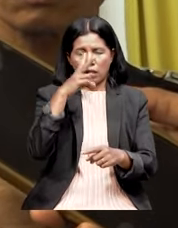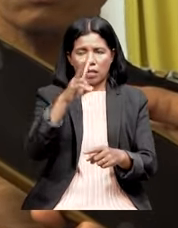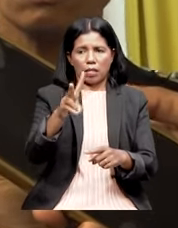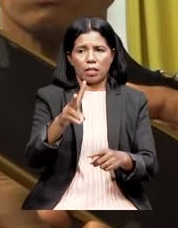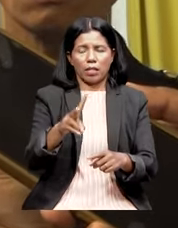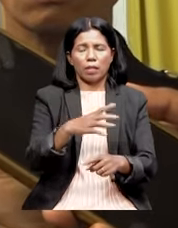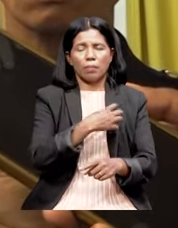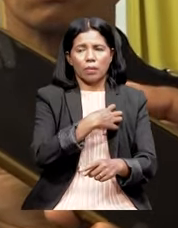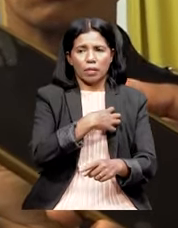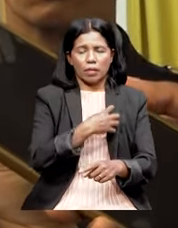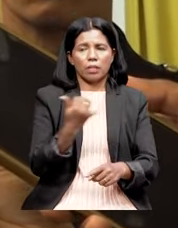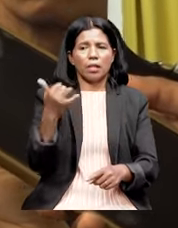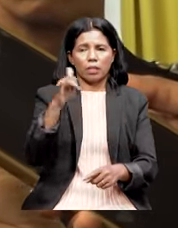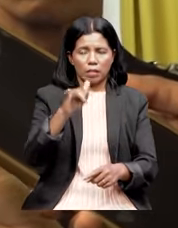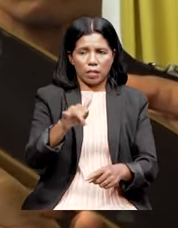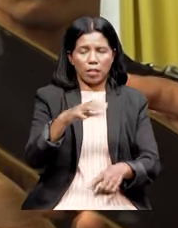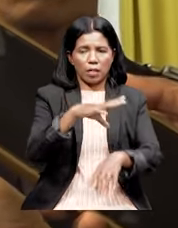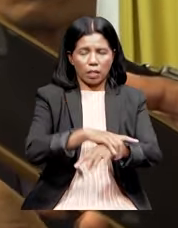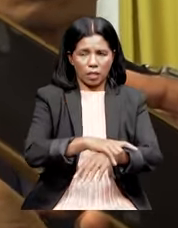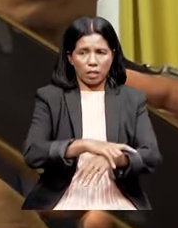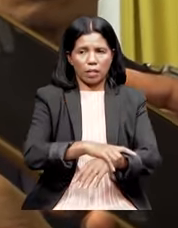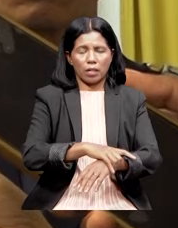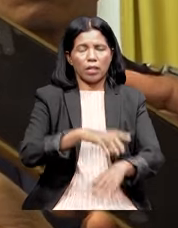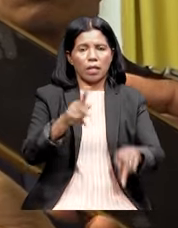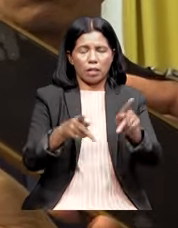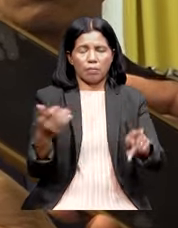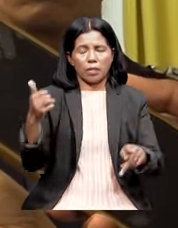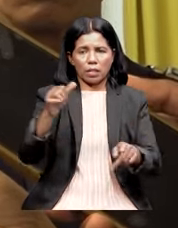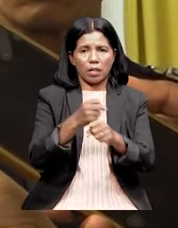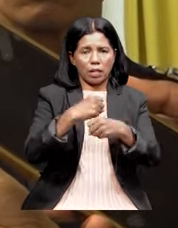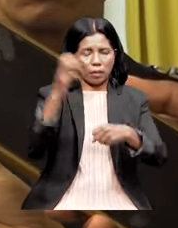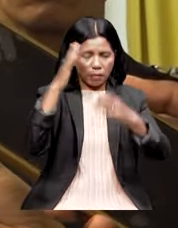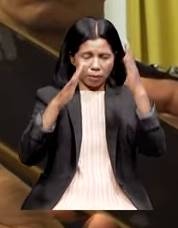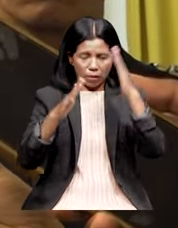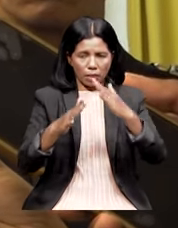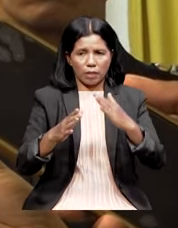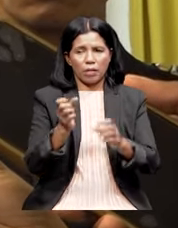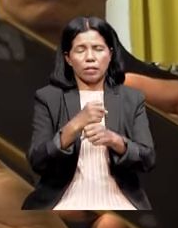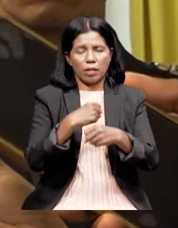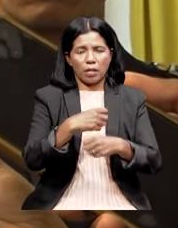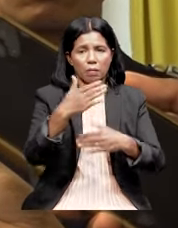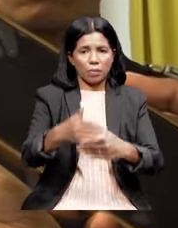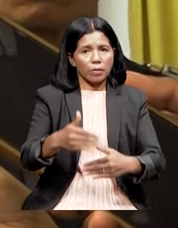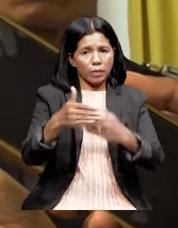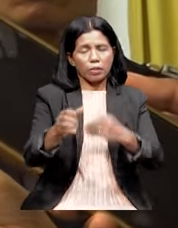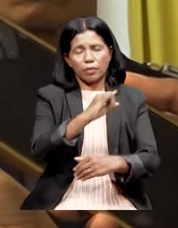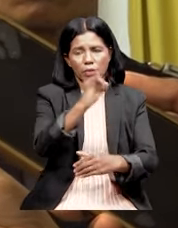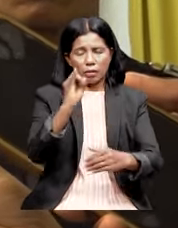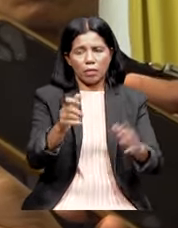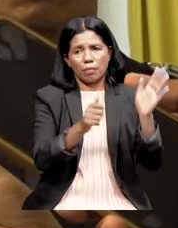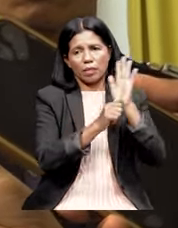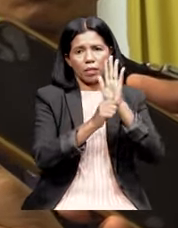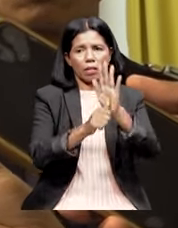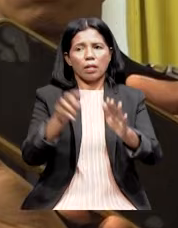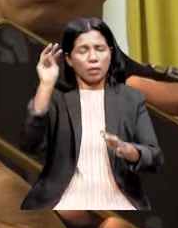medida polícia de Nian, captura o autor será, pode halar o processo, pode apresentar para